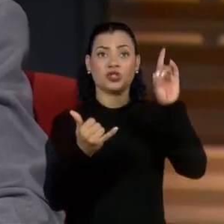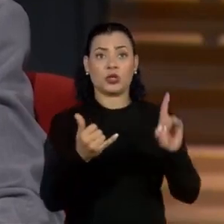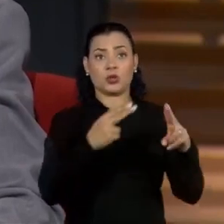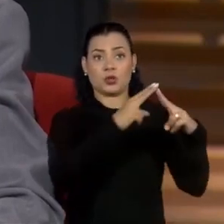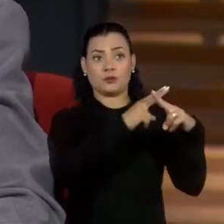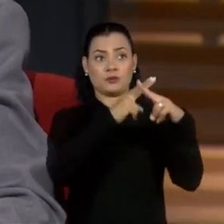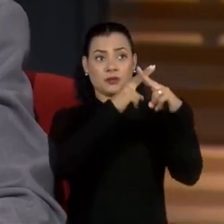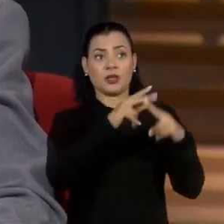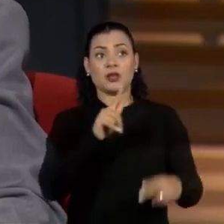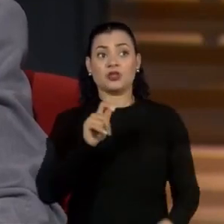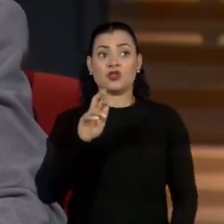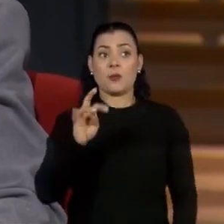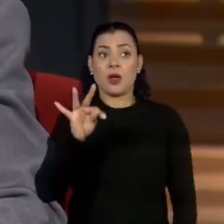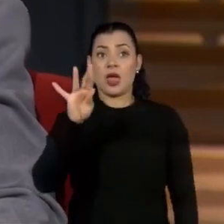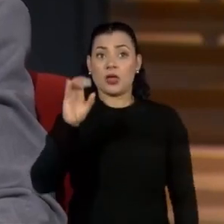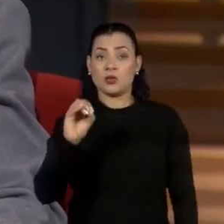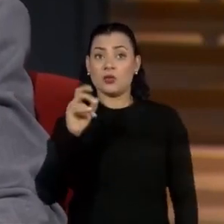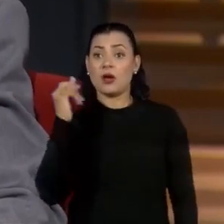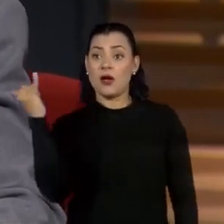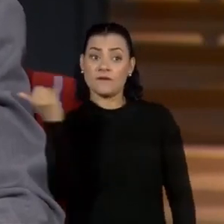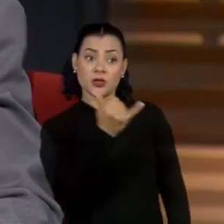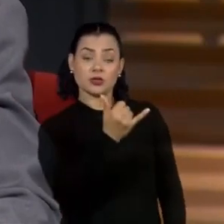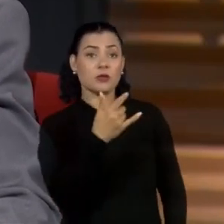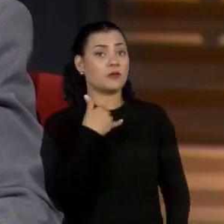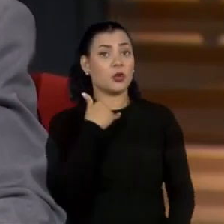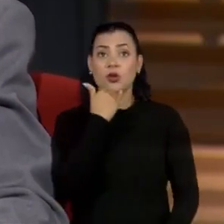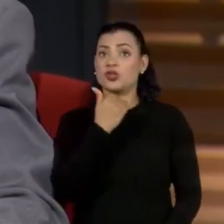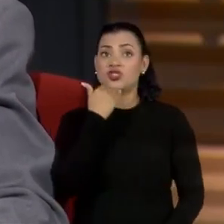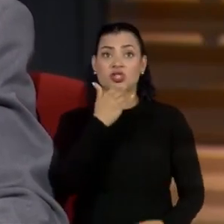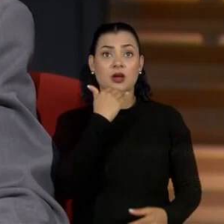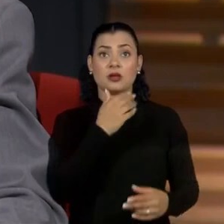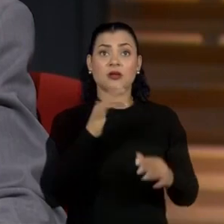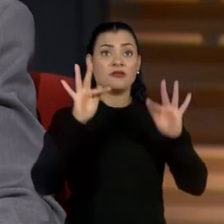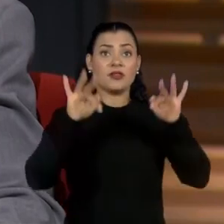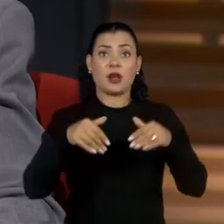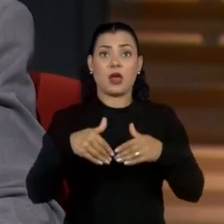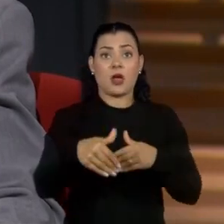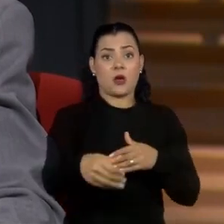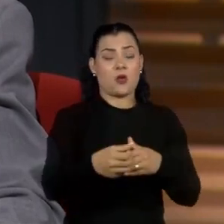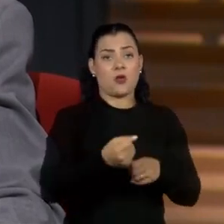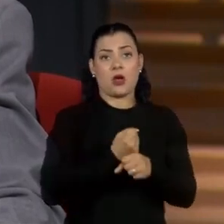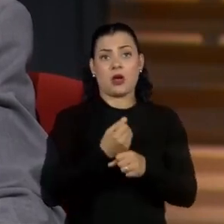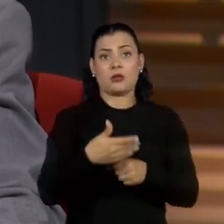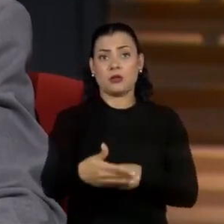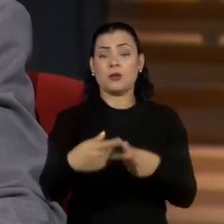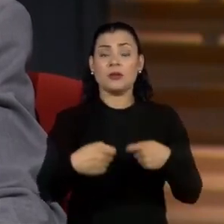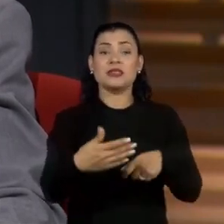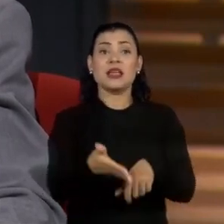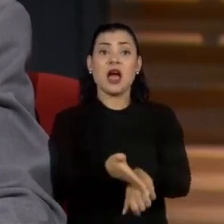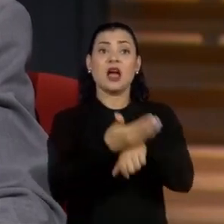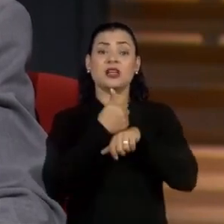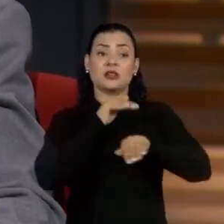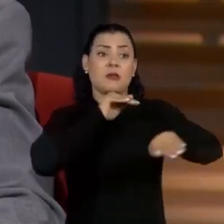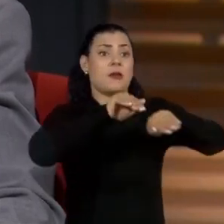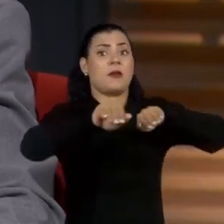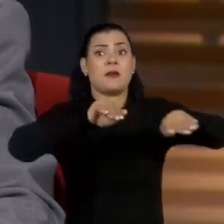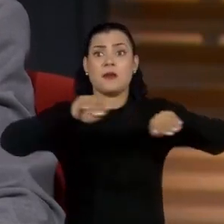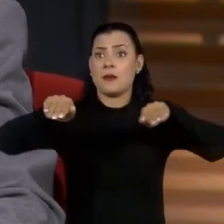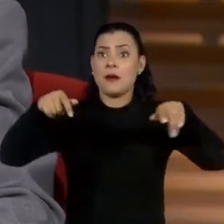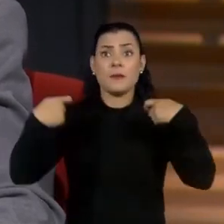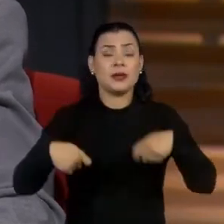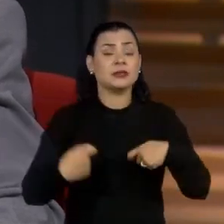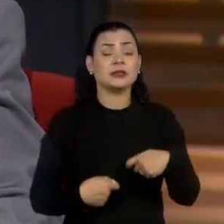Gilberto câmara e disse olha não adianta dar o desmatamento no final do ano nós temos que ter um sistema de alerta que de alerta